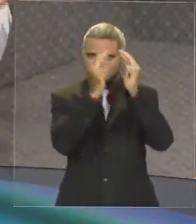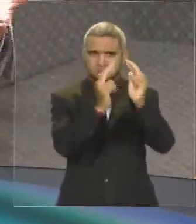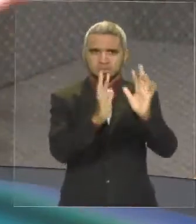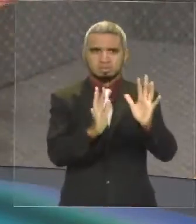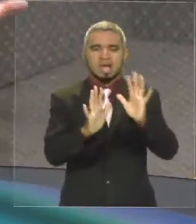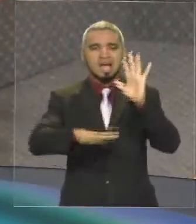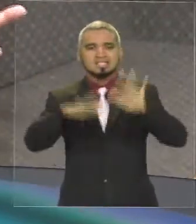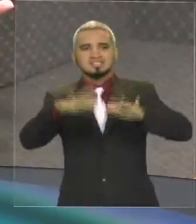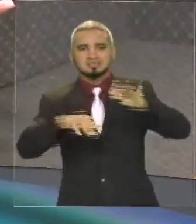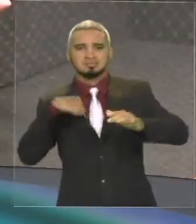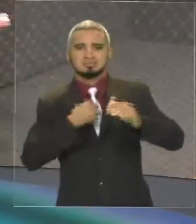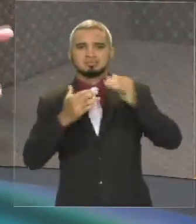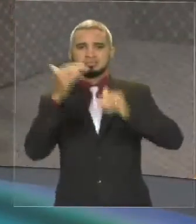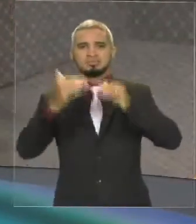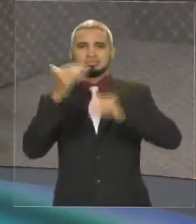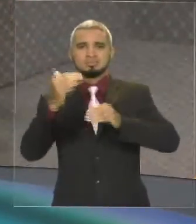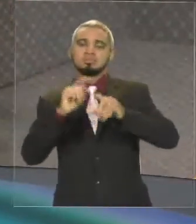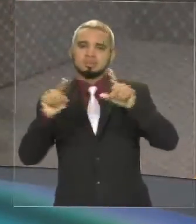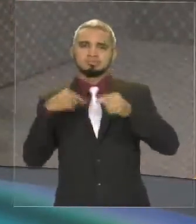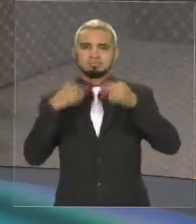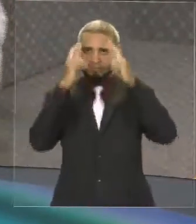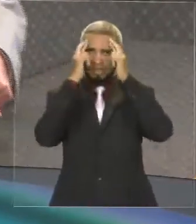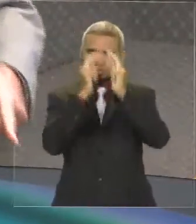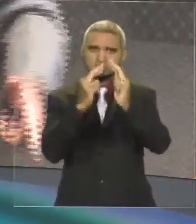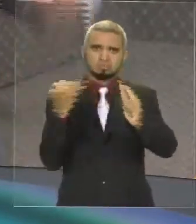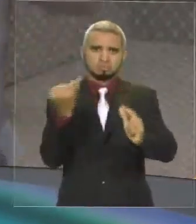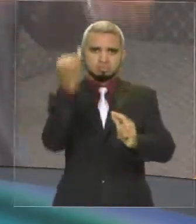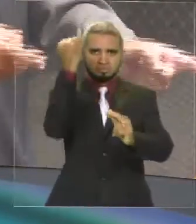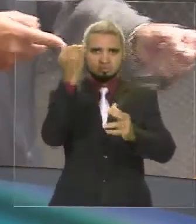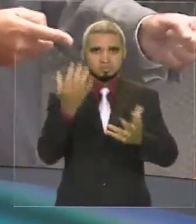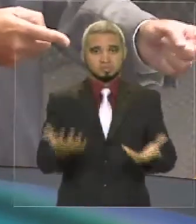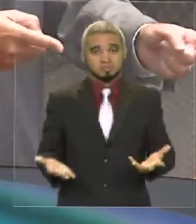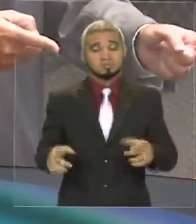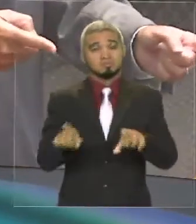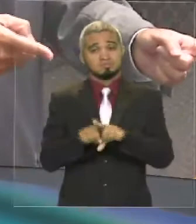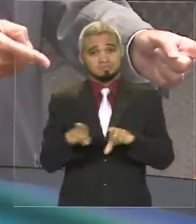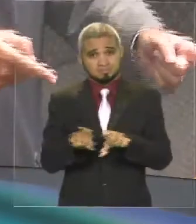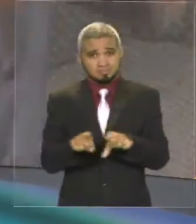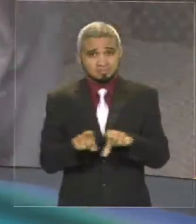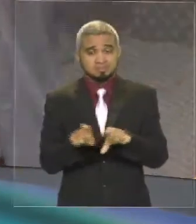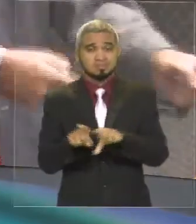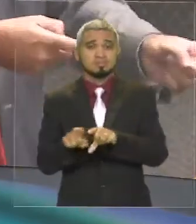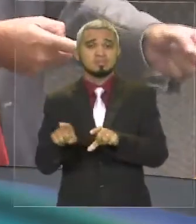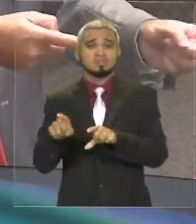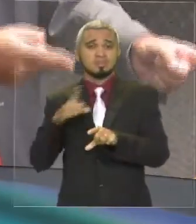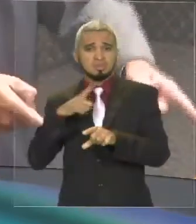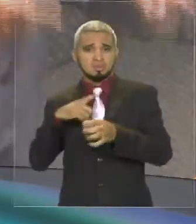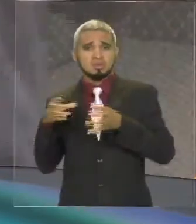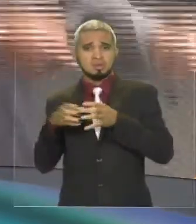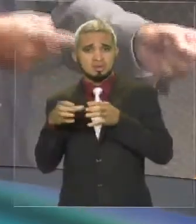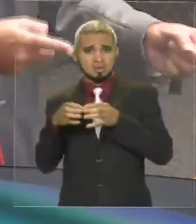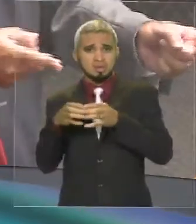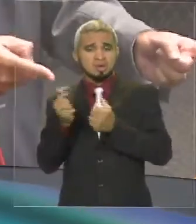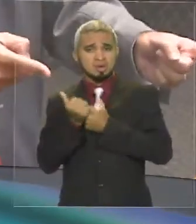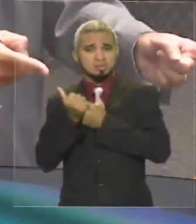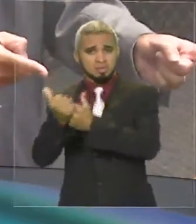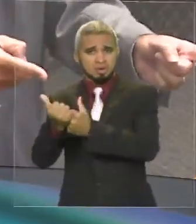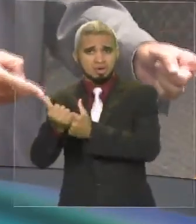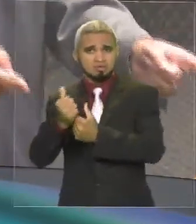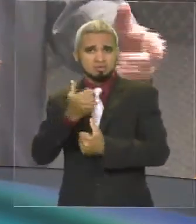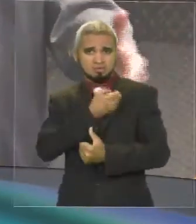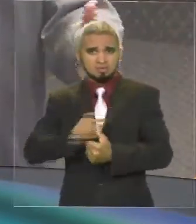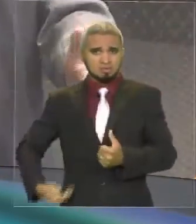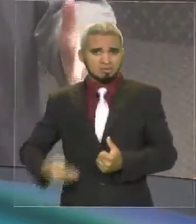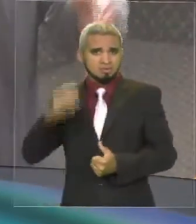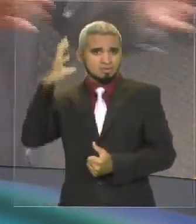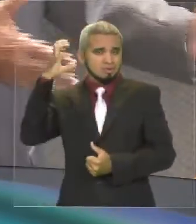respeito a posição também daqueles que apoiavam o governo anterior, apoiavam politicamente, davam suporte e,